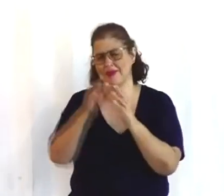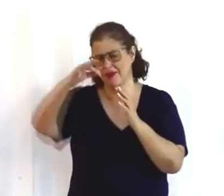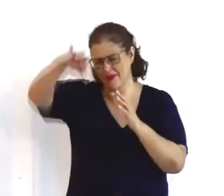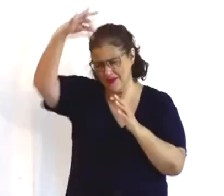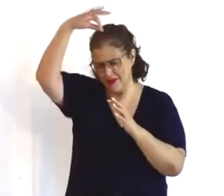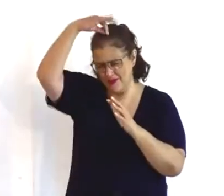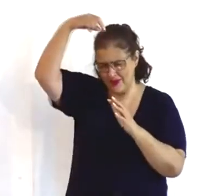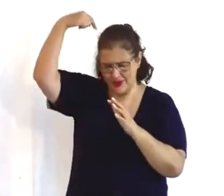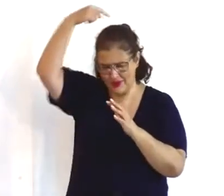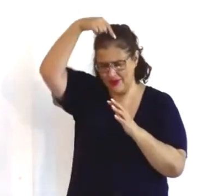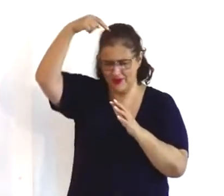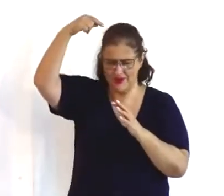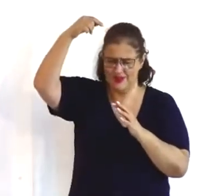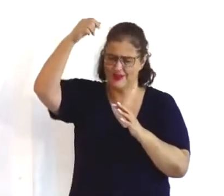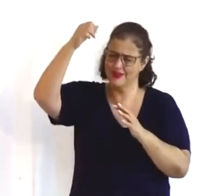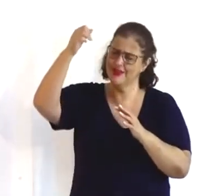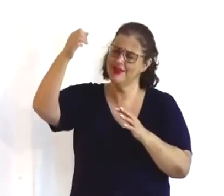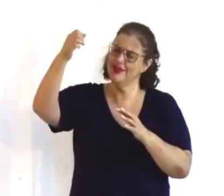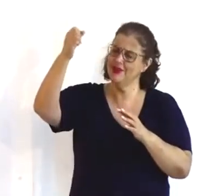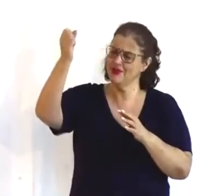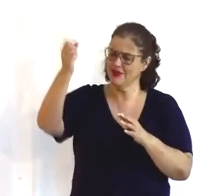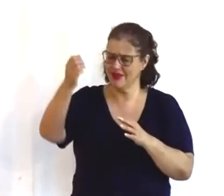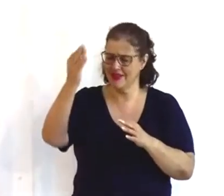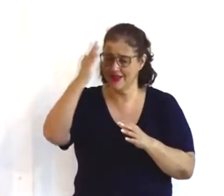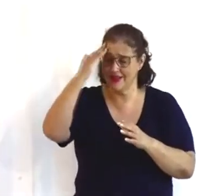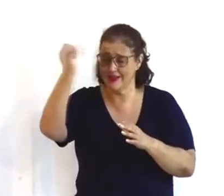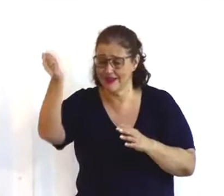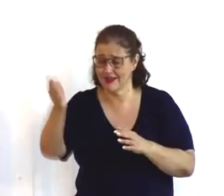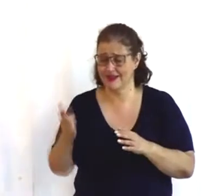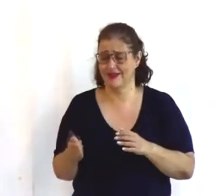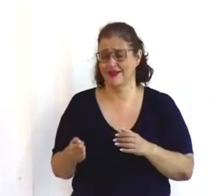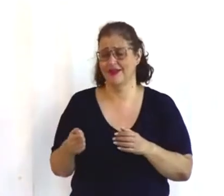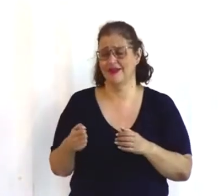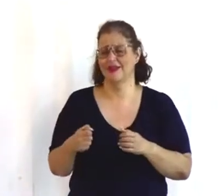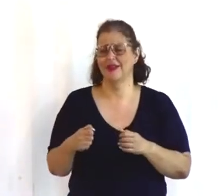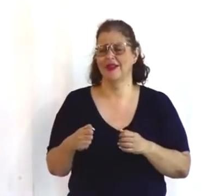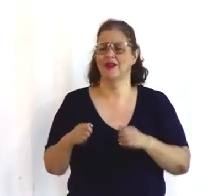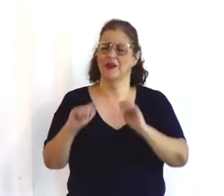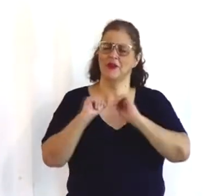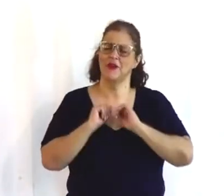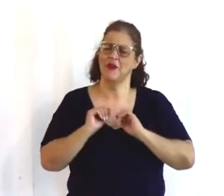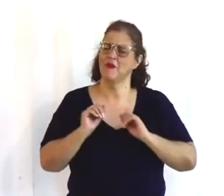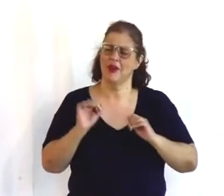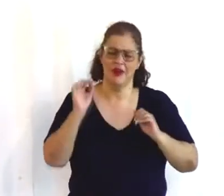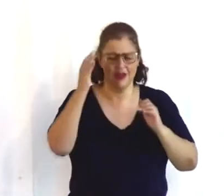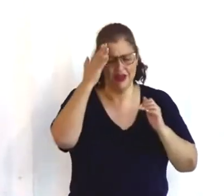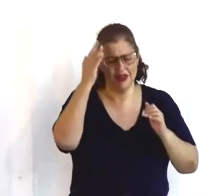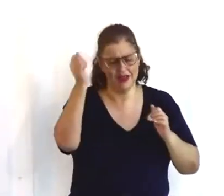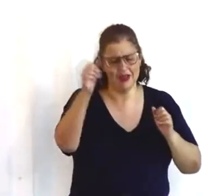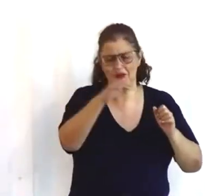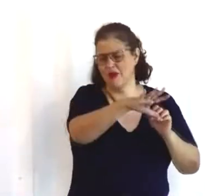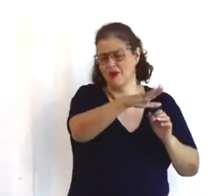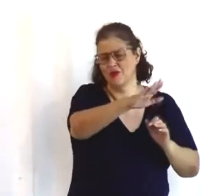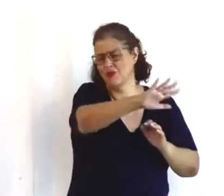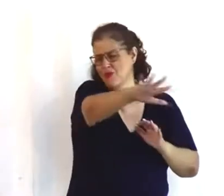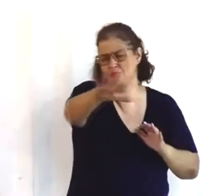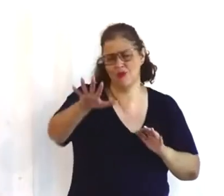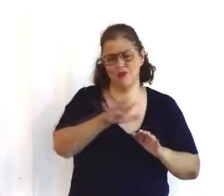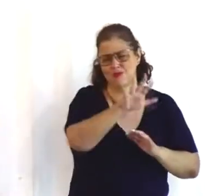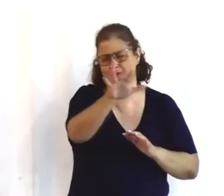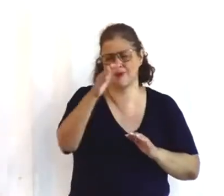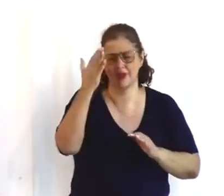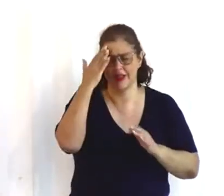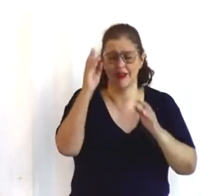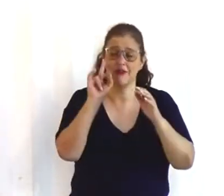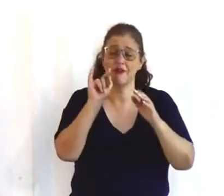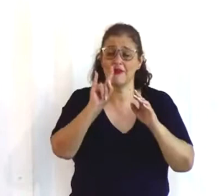que eu exponha a Tua palavra com fidelidade, e também aos meus irmãos e irmãs, para que entendam a mensagem do Senhor